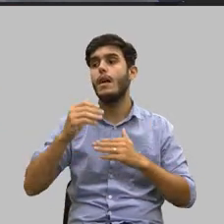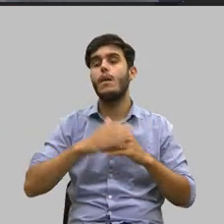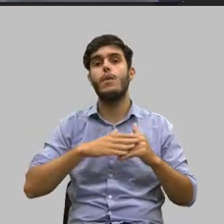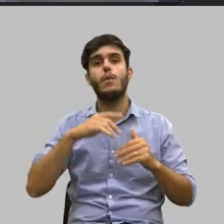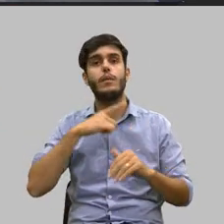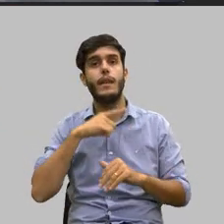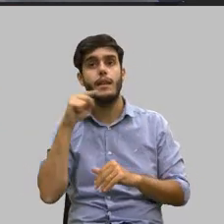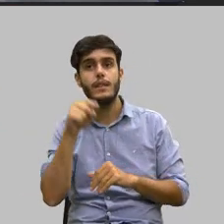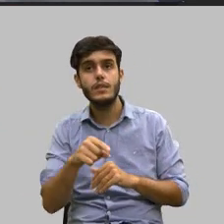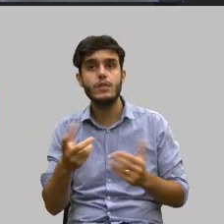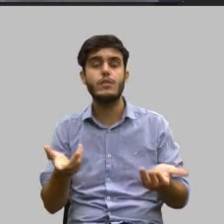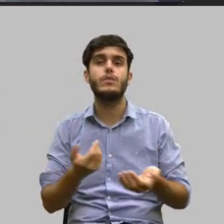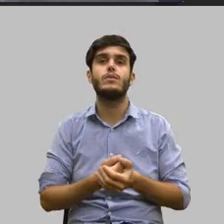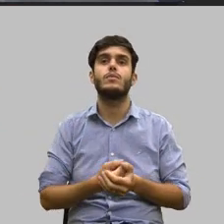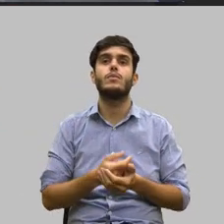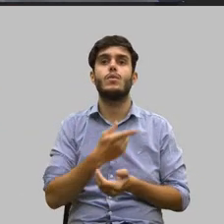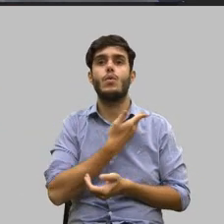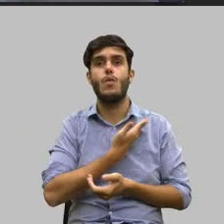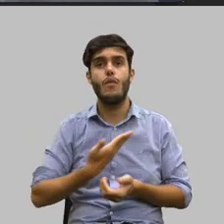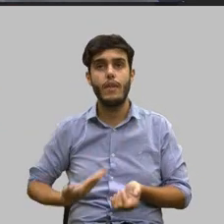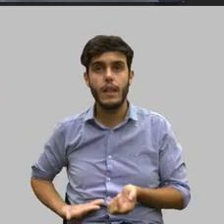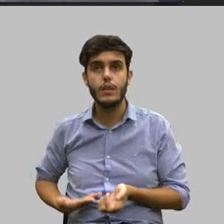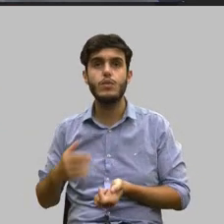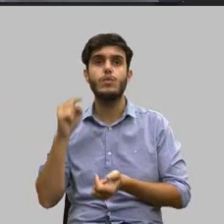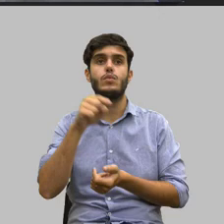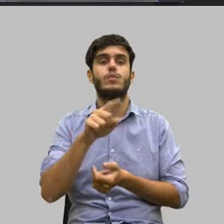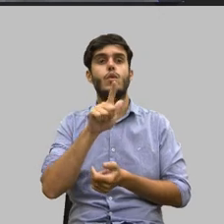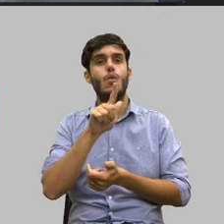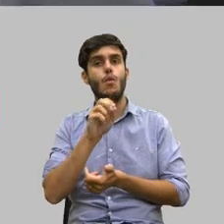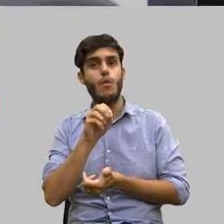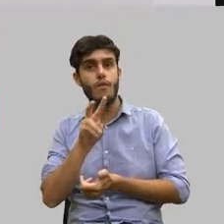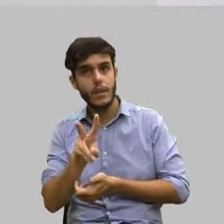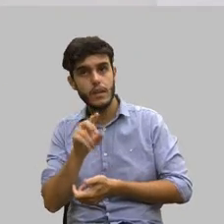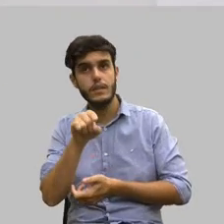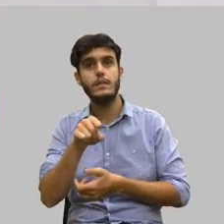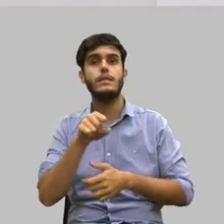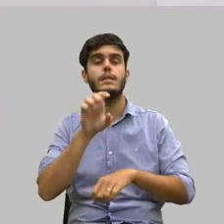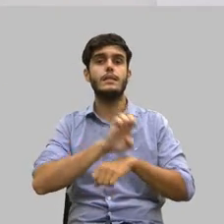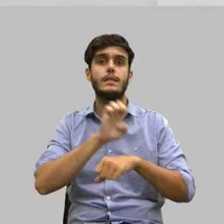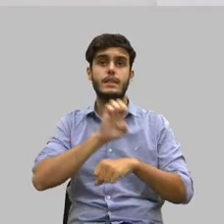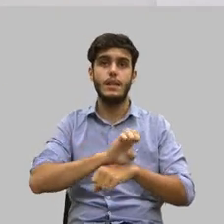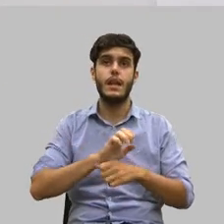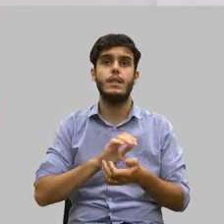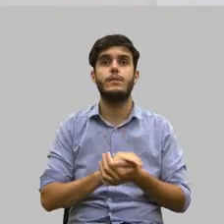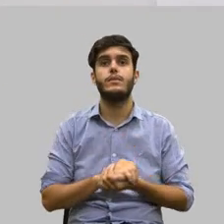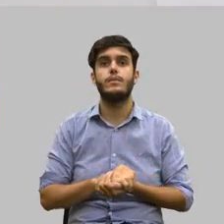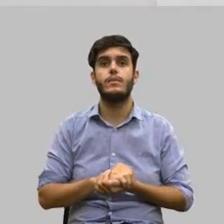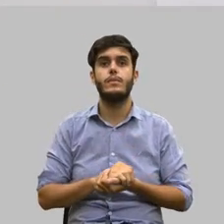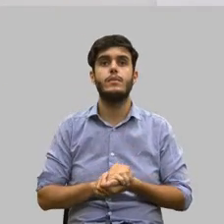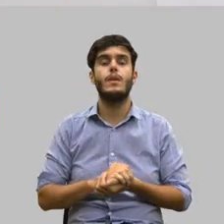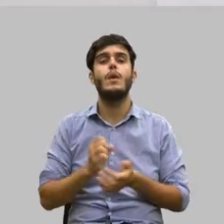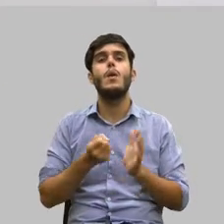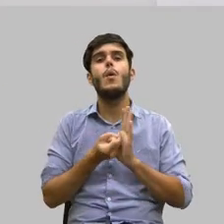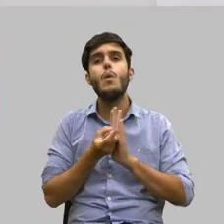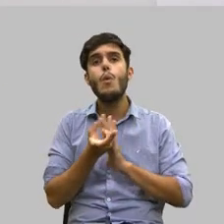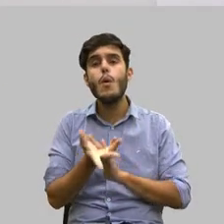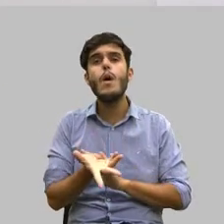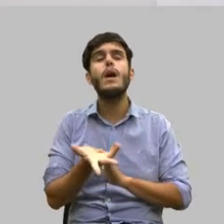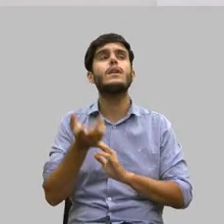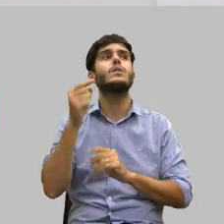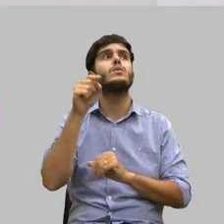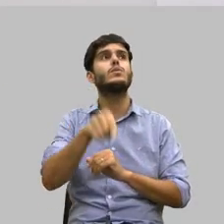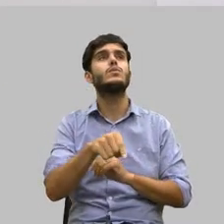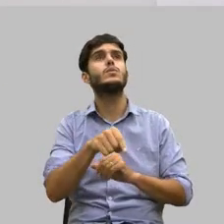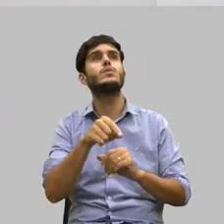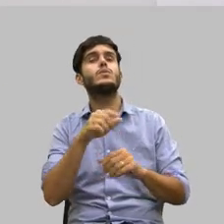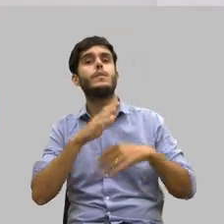né que o governador escolheu eh aqui pro estado Eh quantos profissionais são deslocados